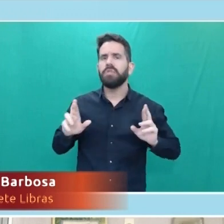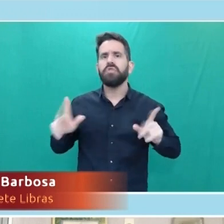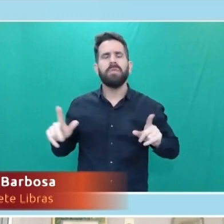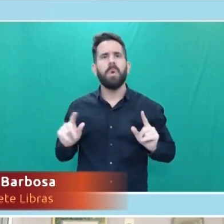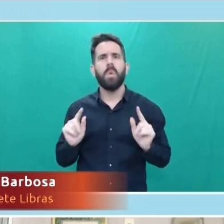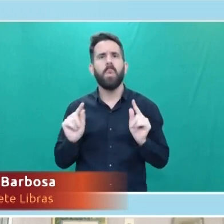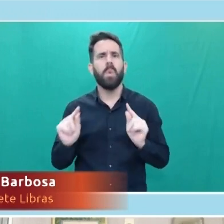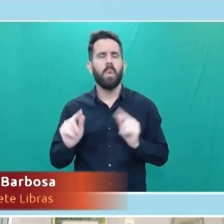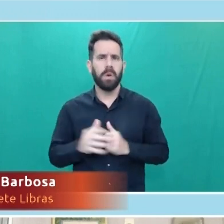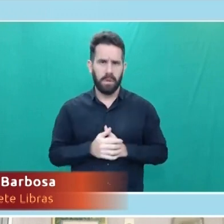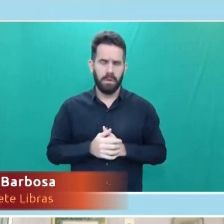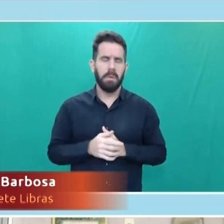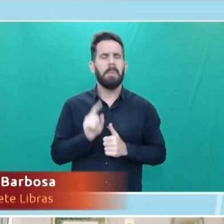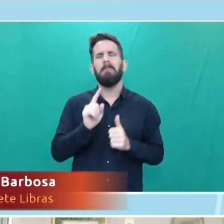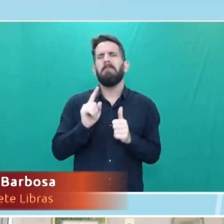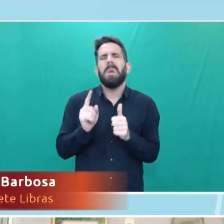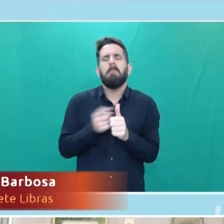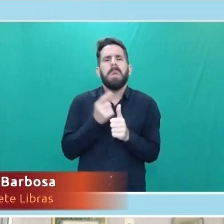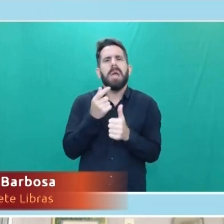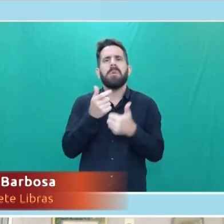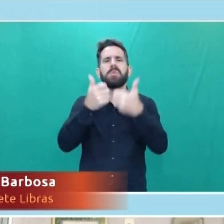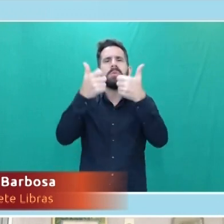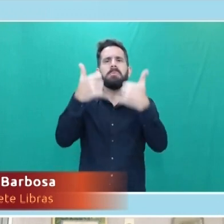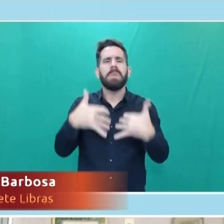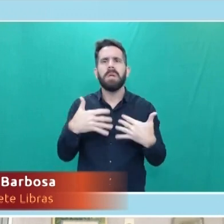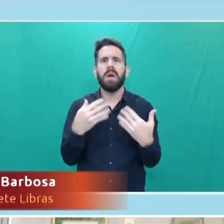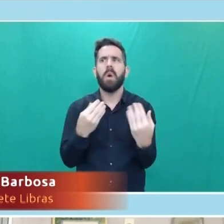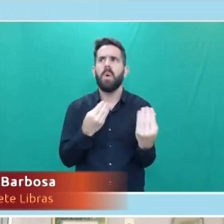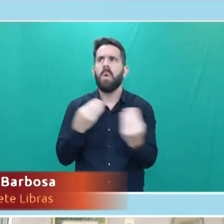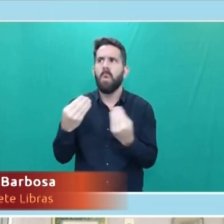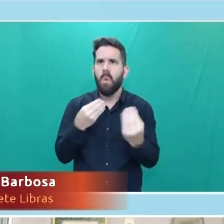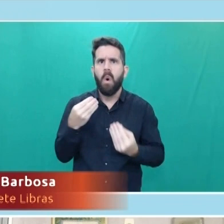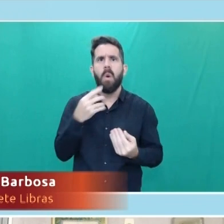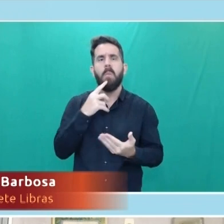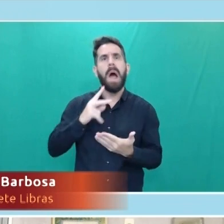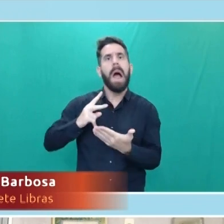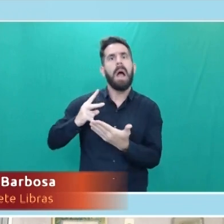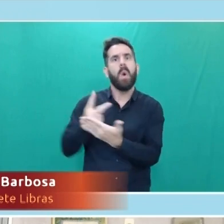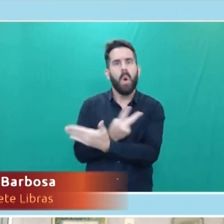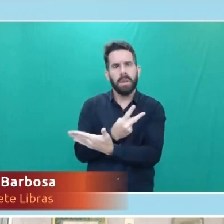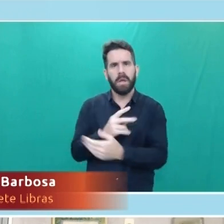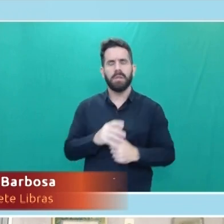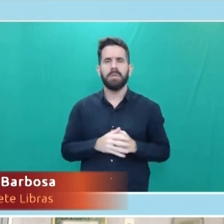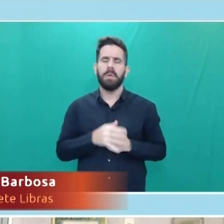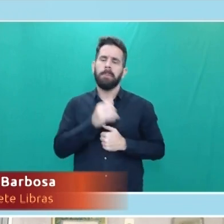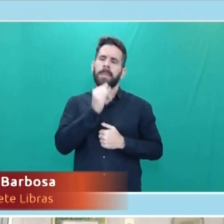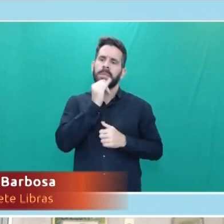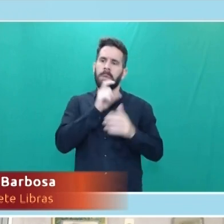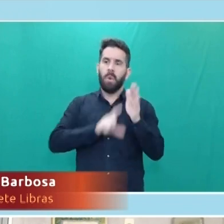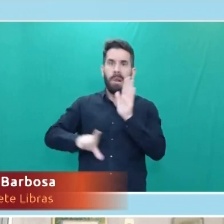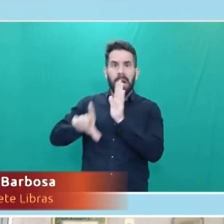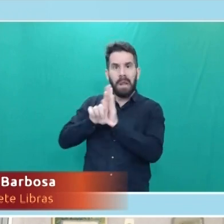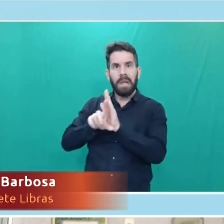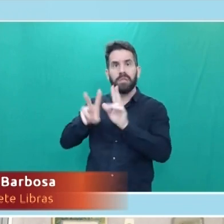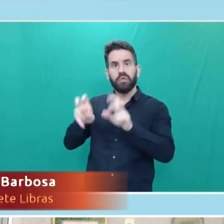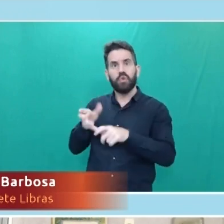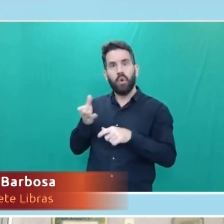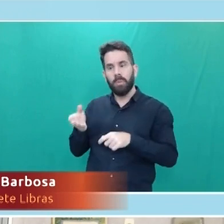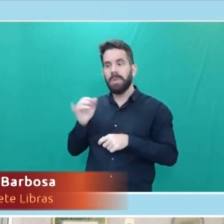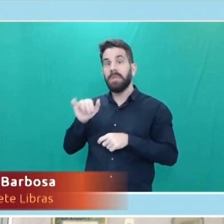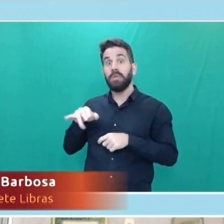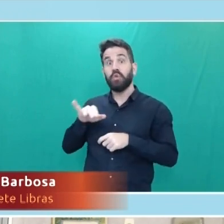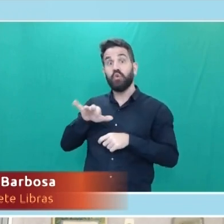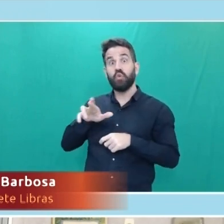explicar como é que era constituído, né, essa legislação a respeito de injúria racial e de racismo, antes dessa lei que